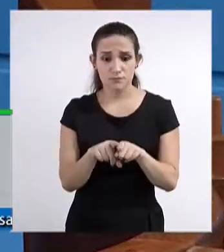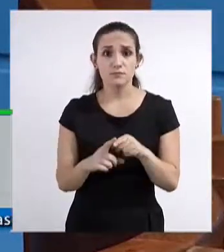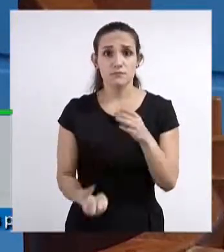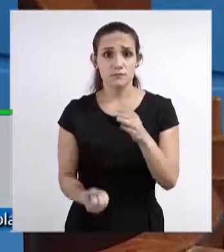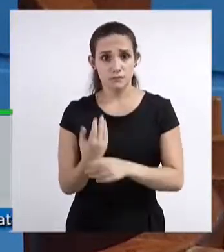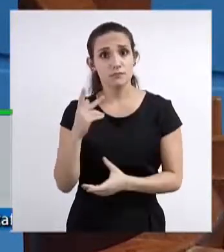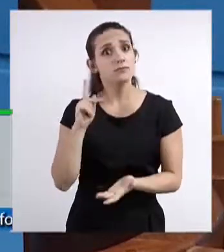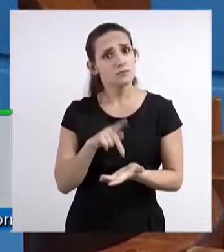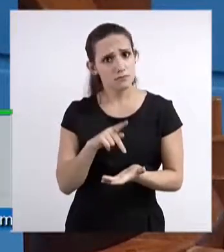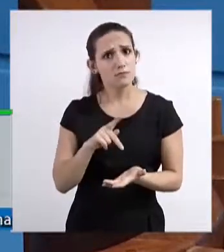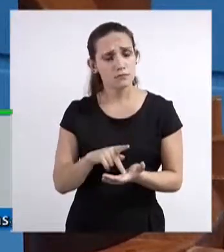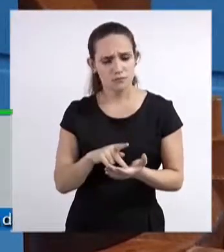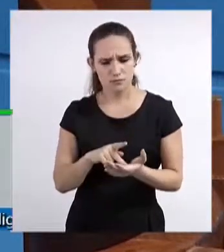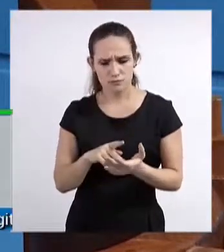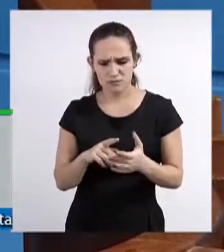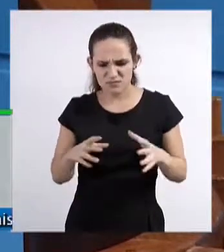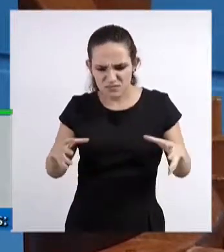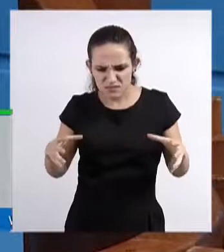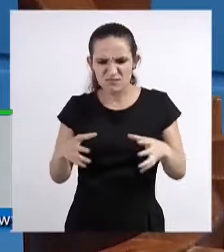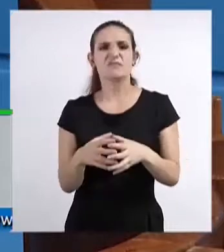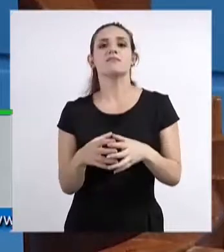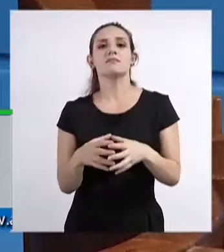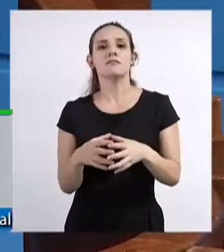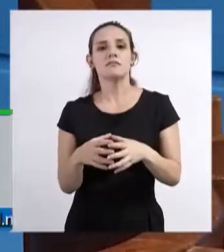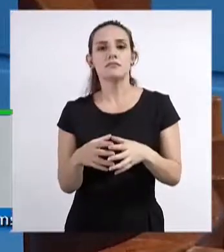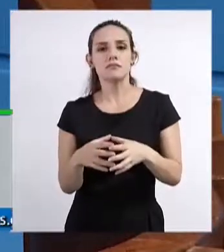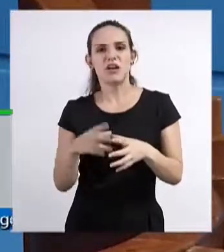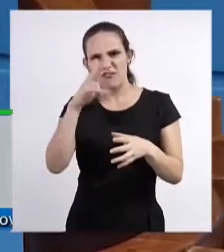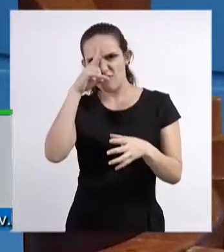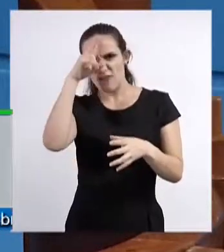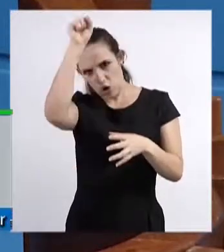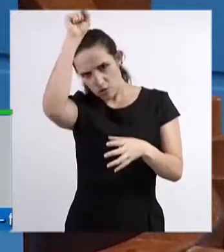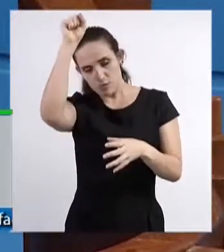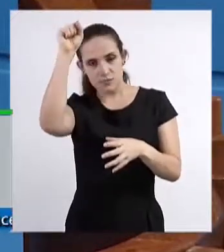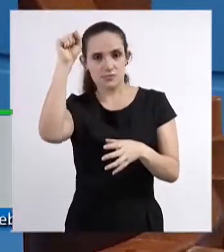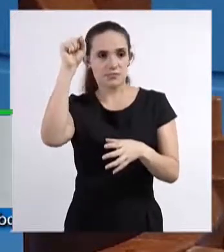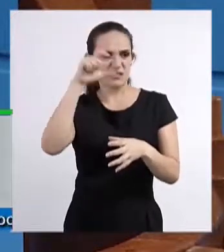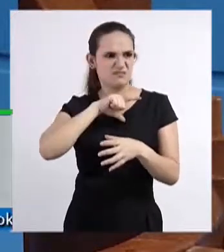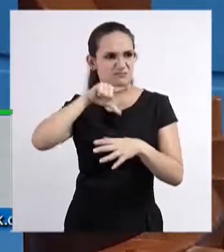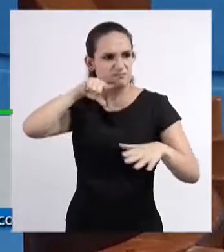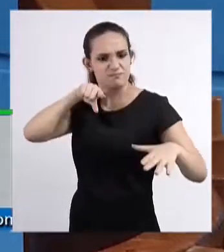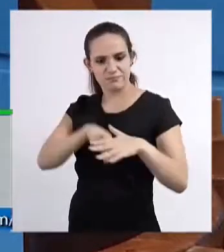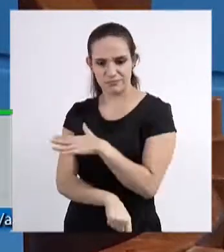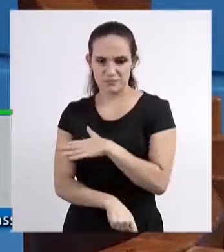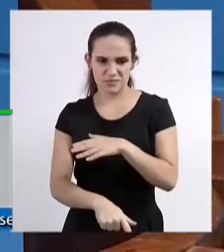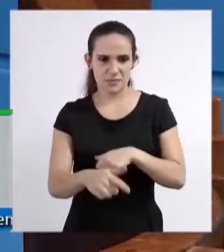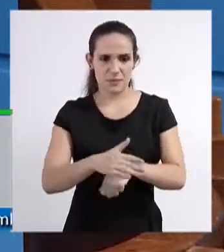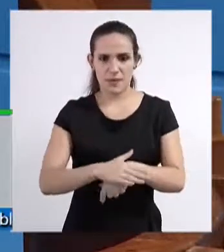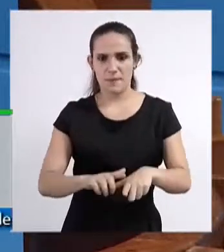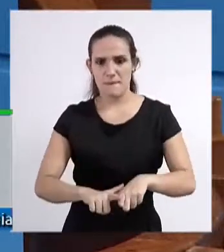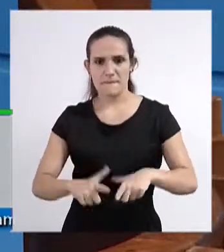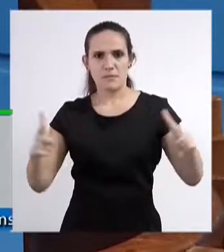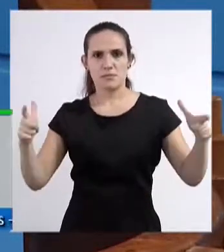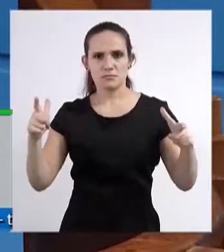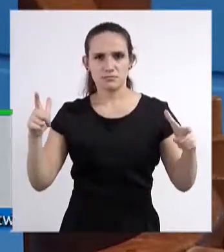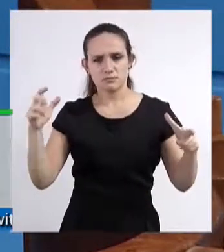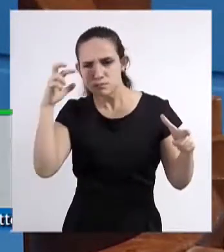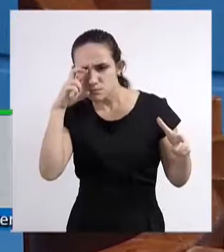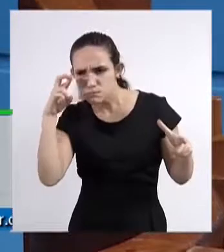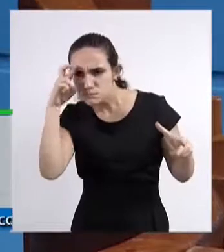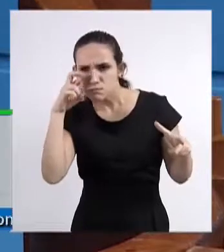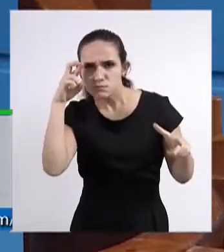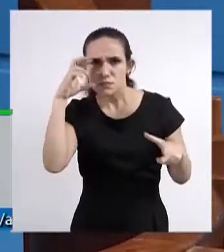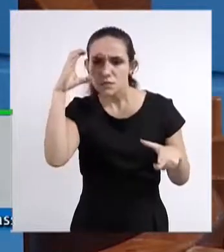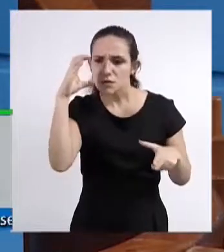criação de uma verdadeira força-tarefa, uma operação com intensificação, ampliação no policiamento das investigações